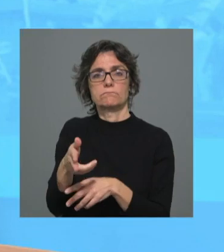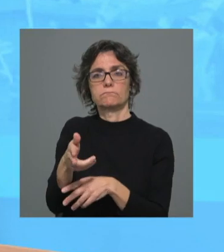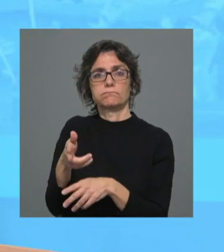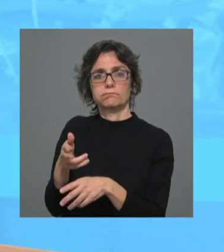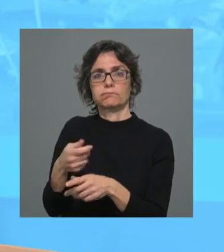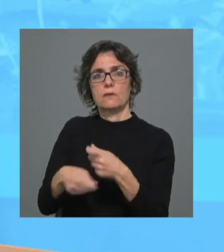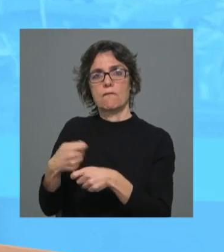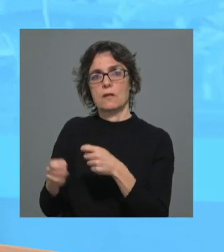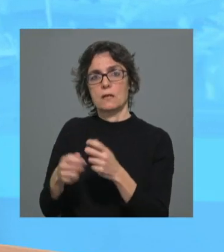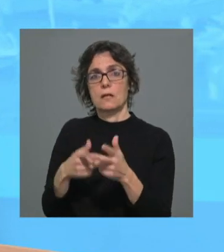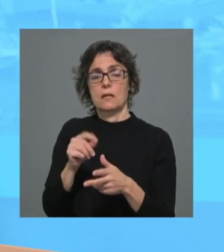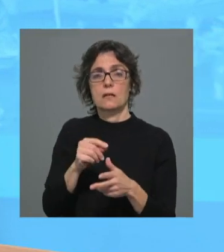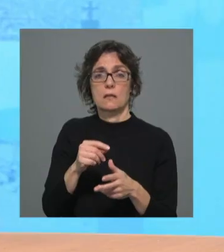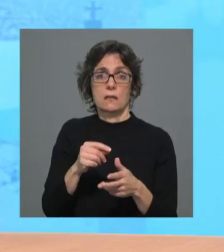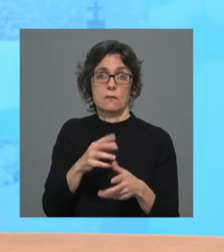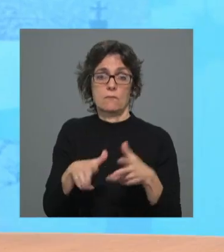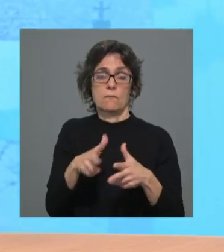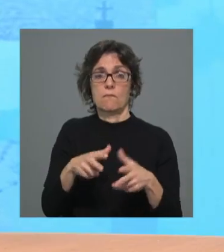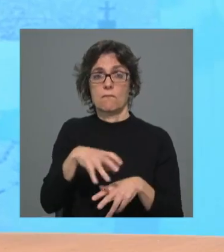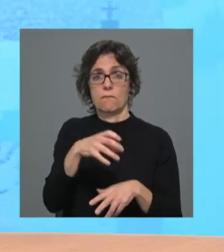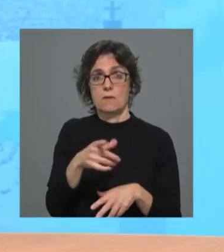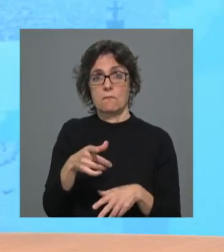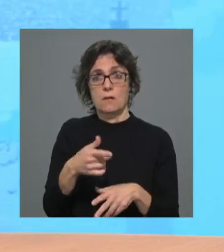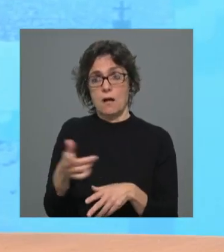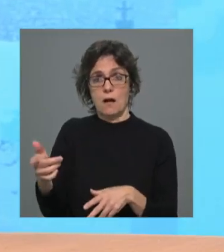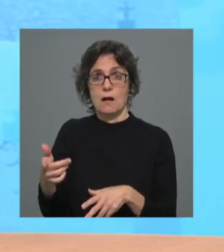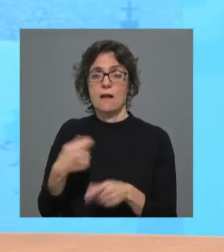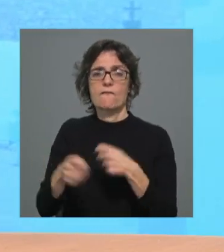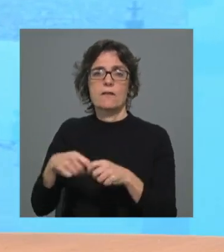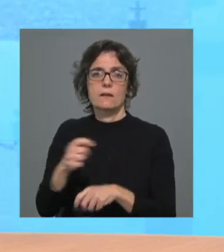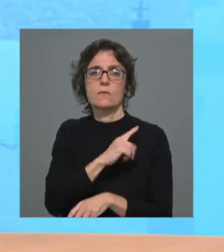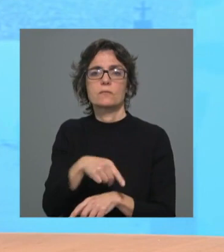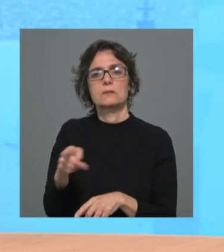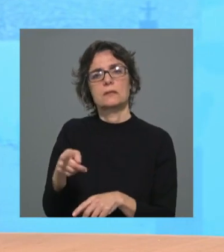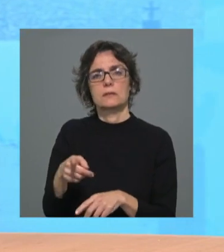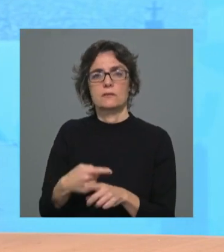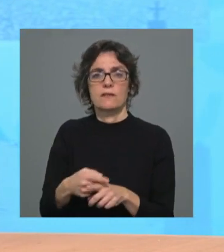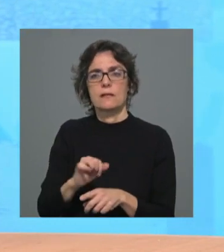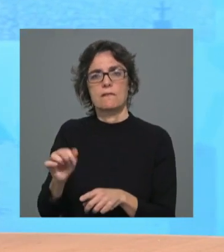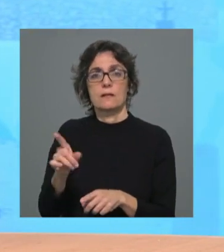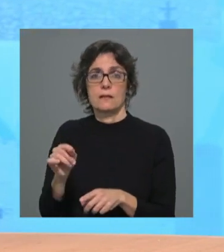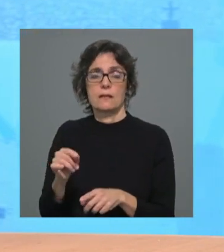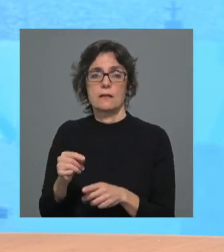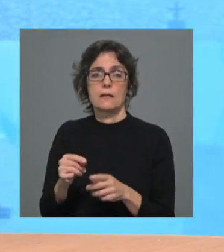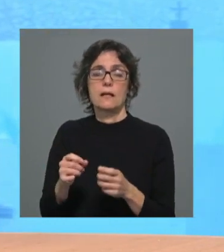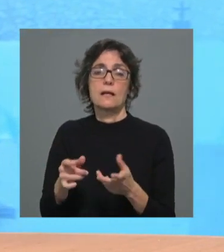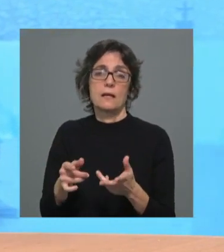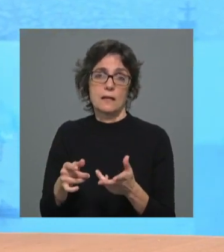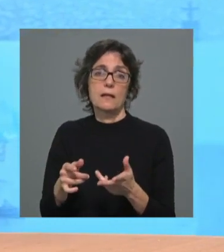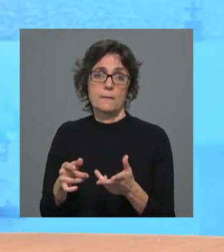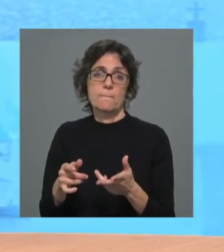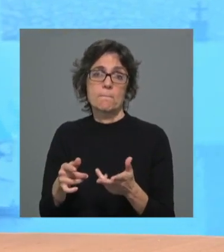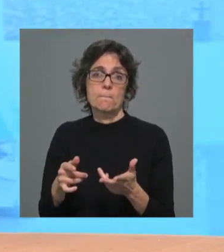têm fábricas de armas. E esses grandes poderes estão mais preocupados em que não faltem munições do que propriamente em que não